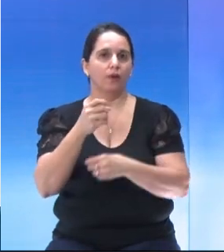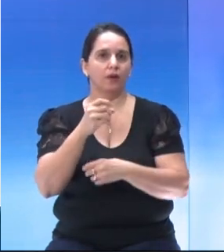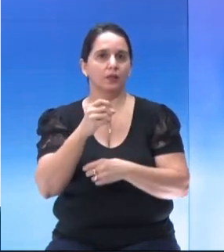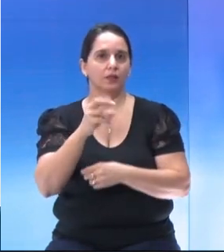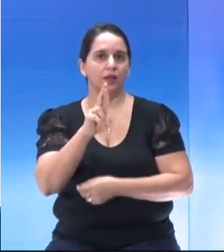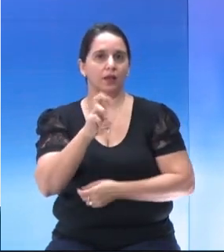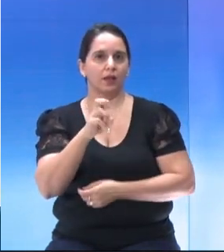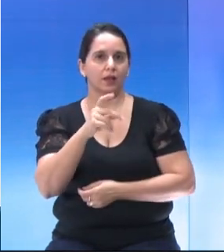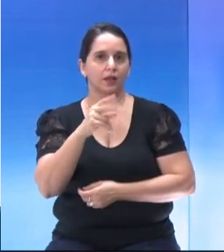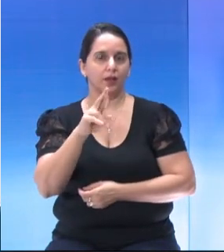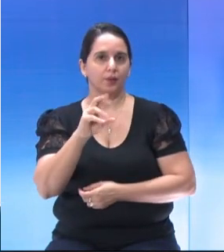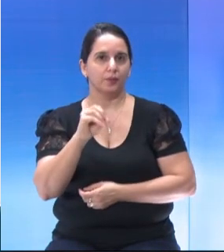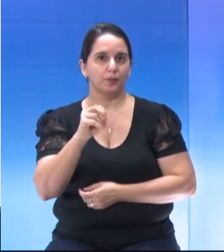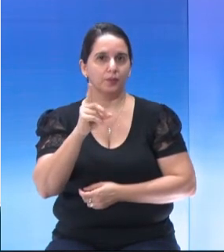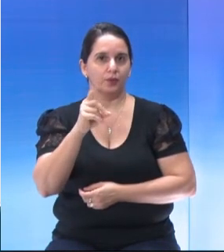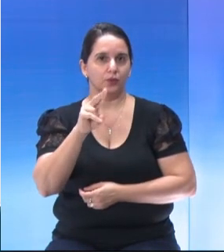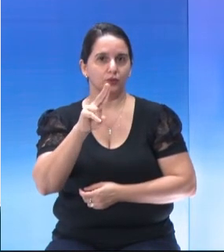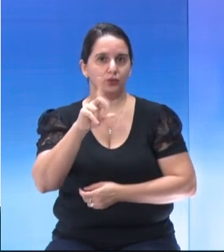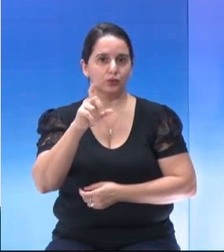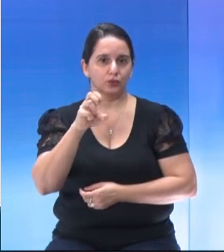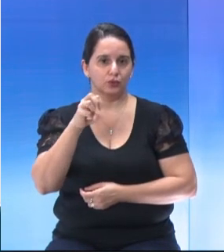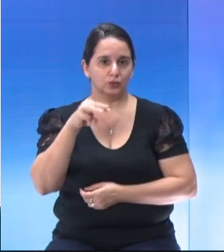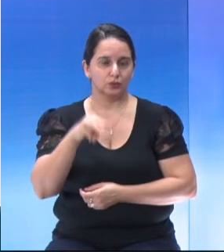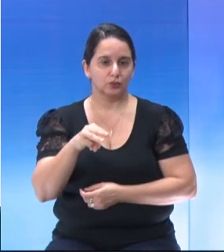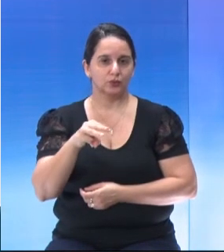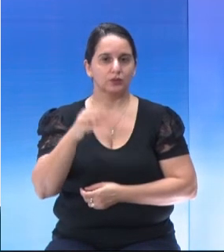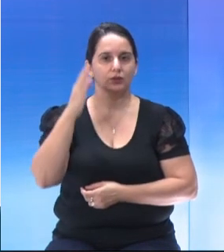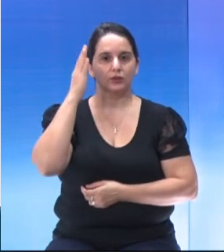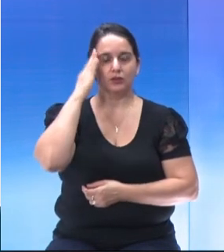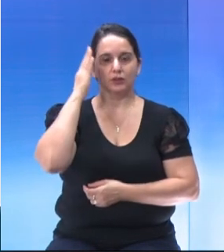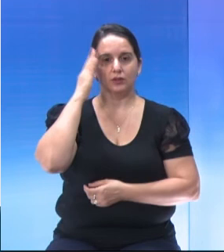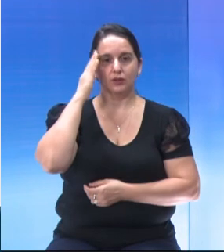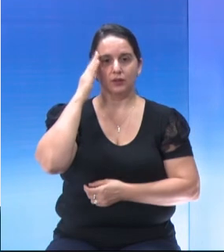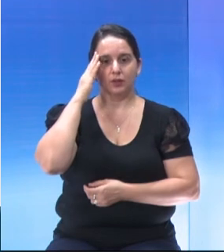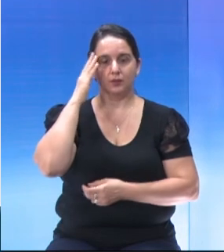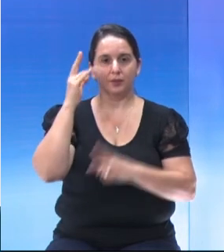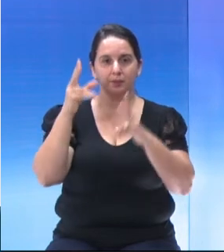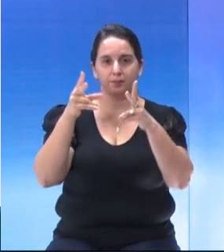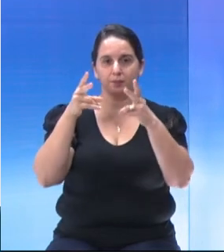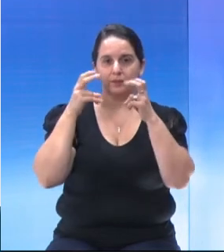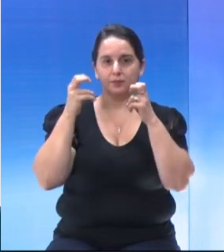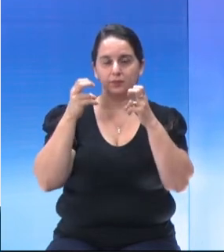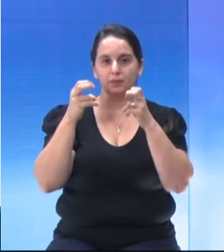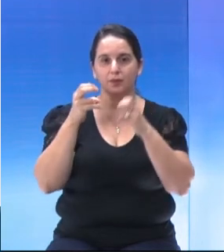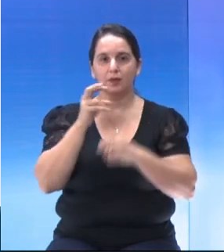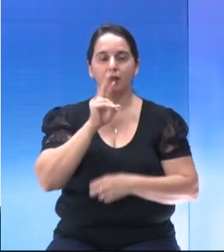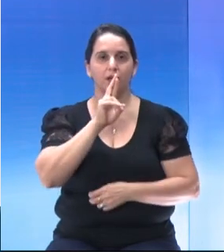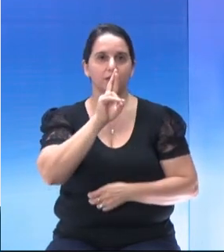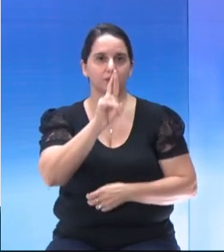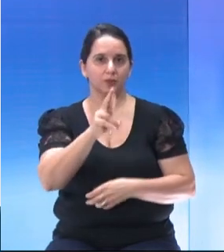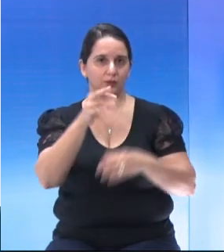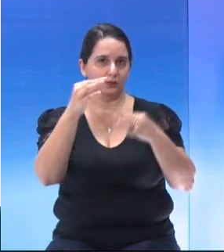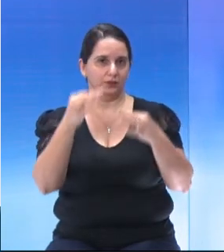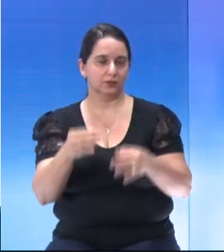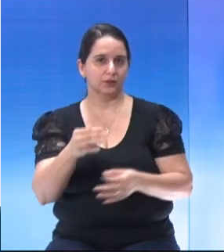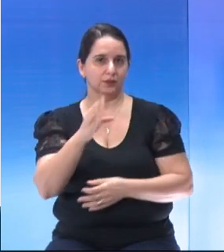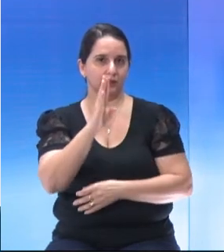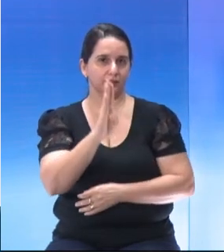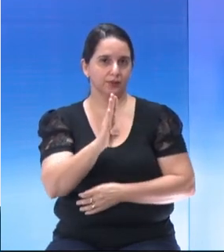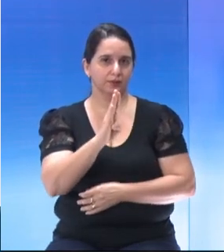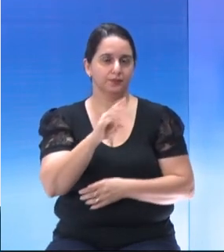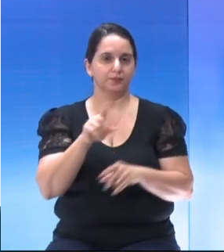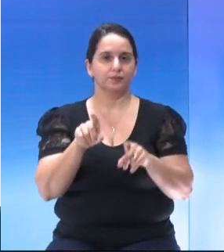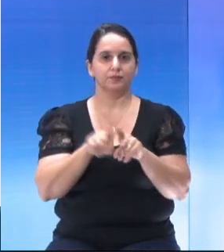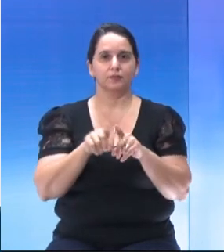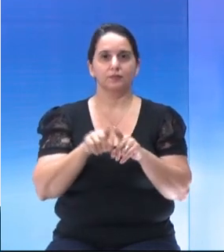reprodução de cada um. Quando você chega a esse conhecimento, você já vai saber de cara que o gabarito seria a